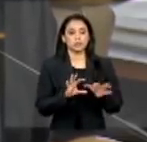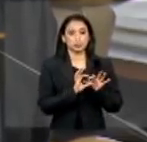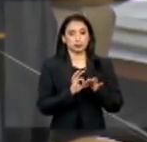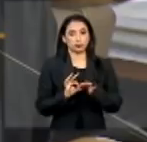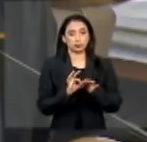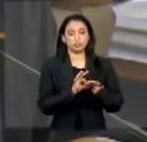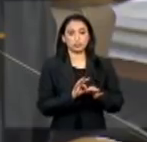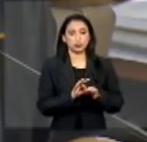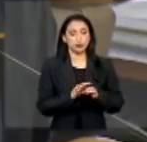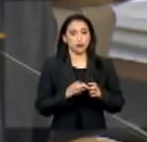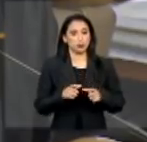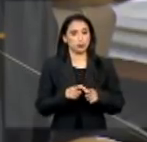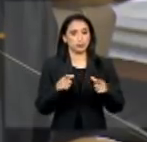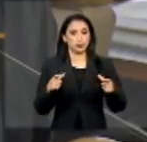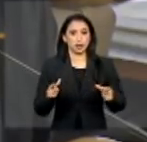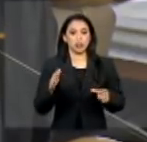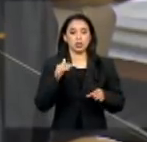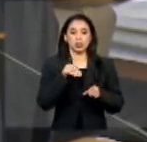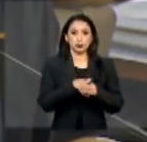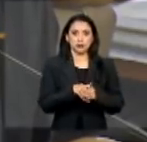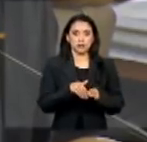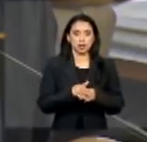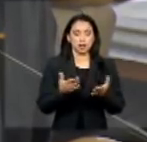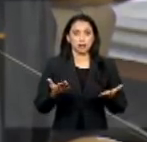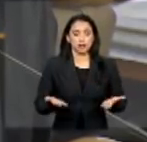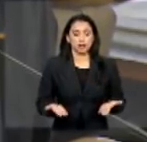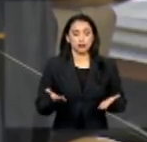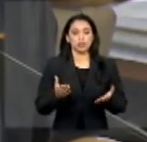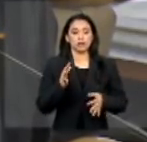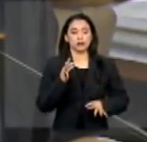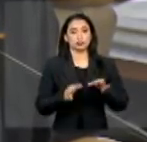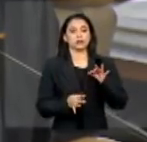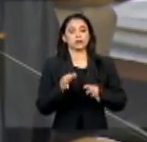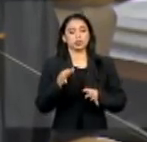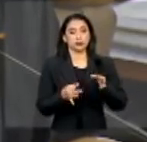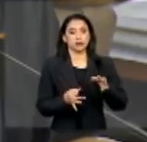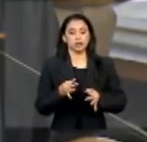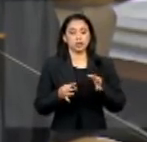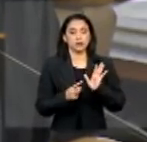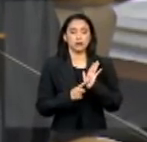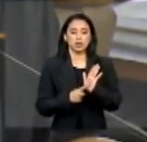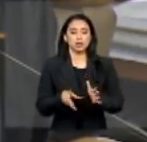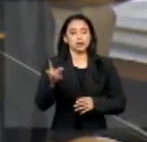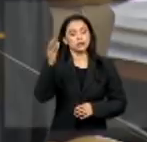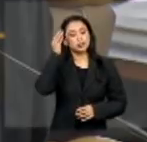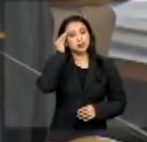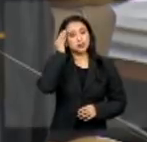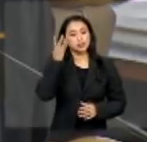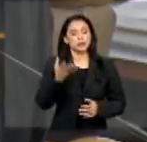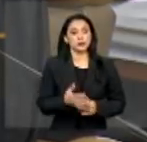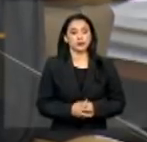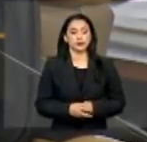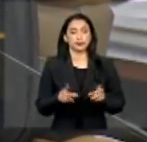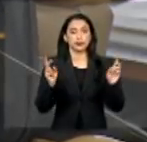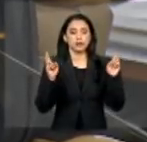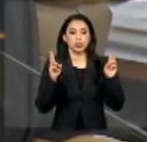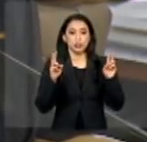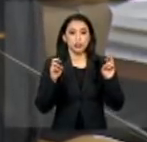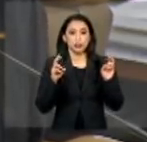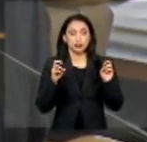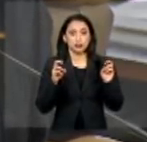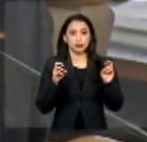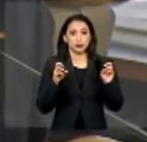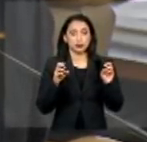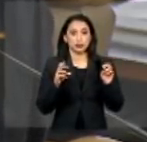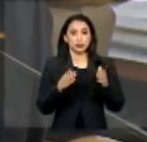majoritária desse colegiado exprimir a compreensão sobre o tema este cenário